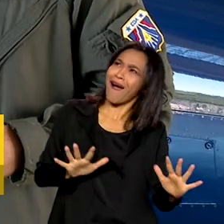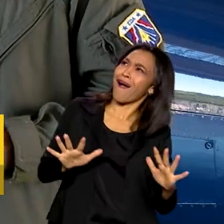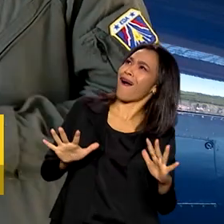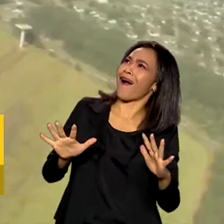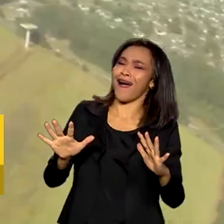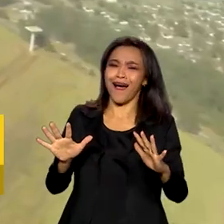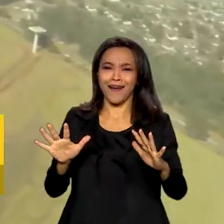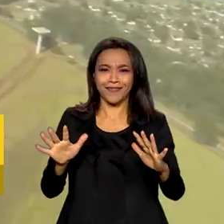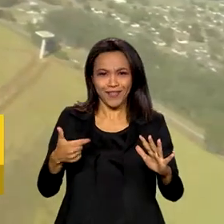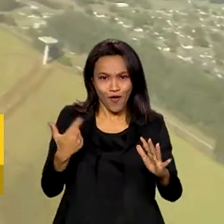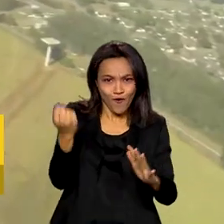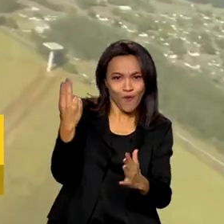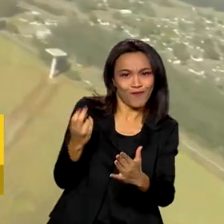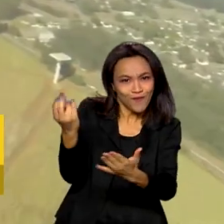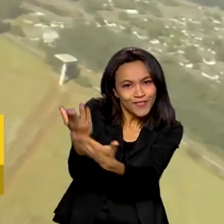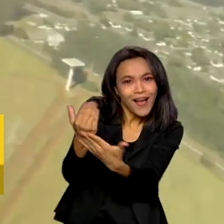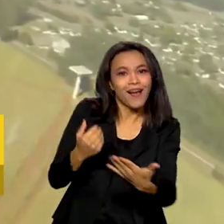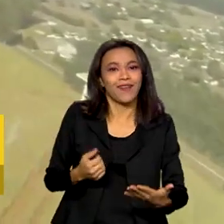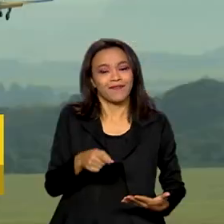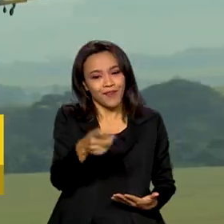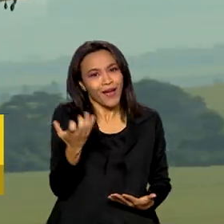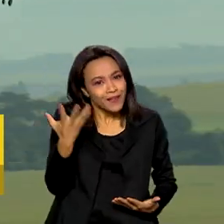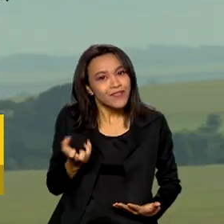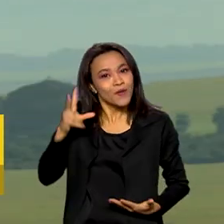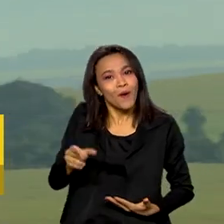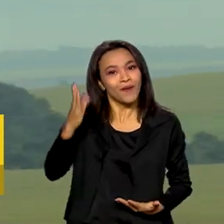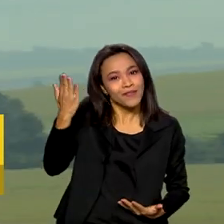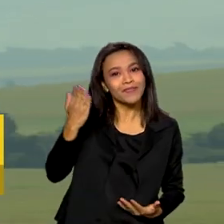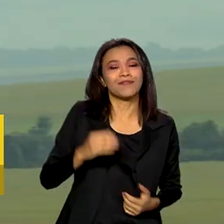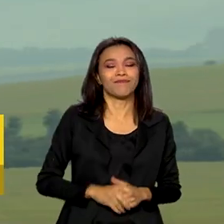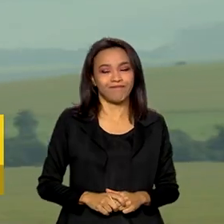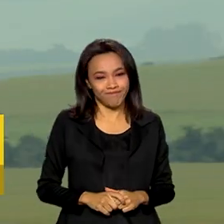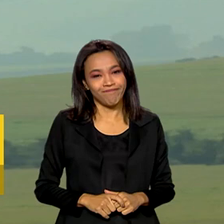Vou estudar. Aquele estudar que eu quero passar, eu quero fazer isso aí.